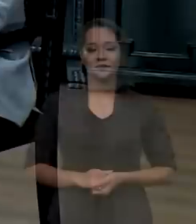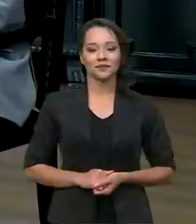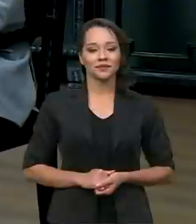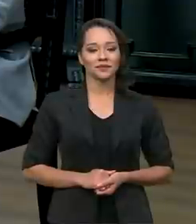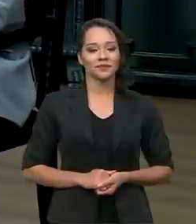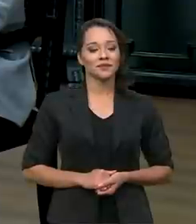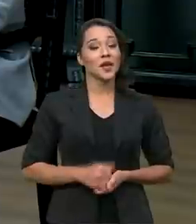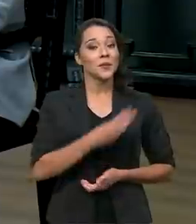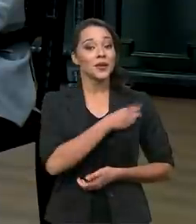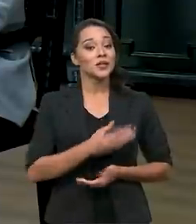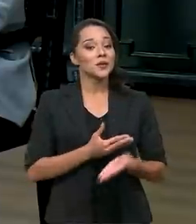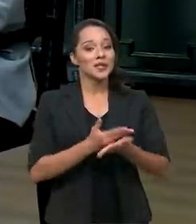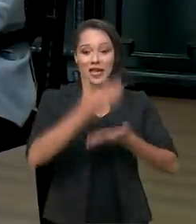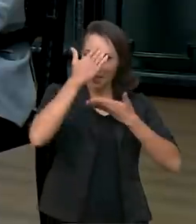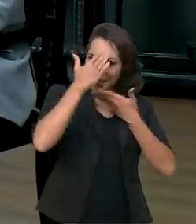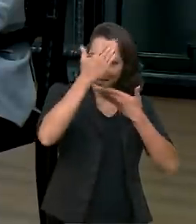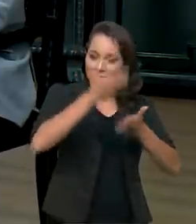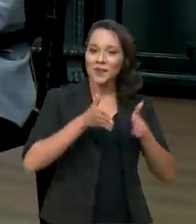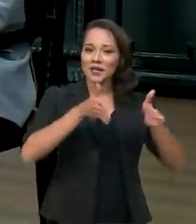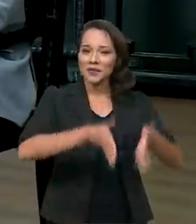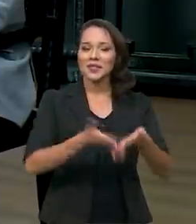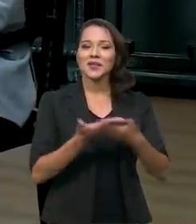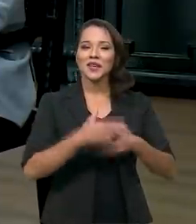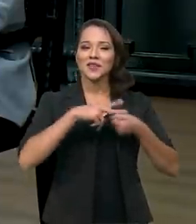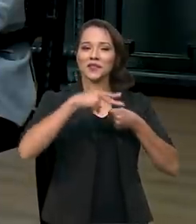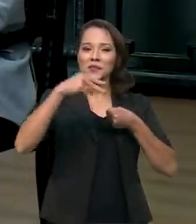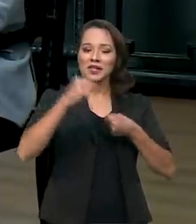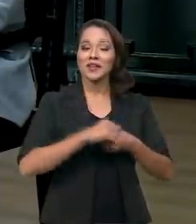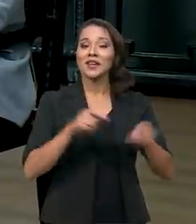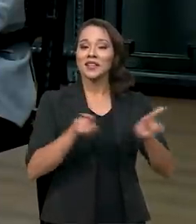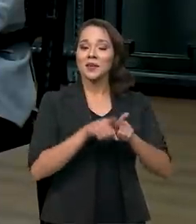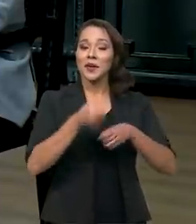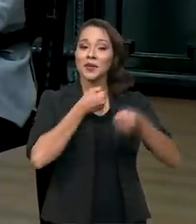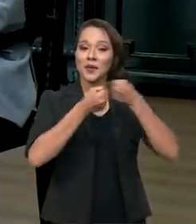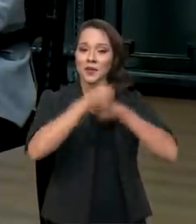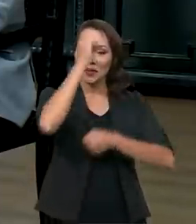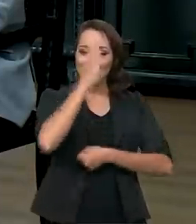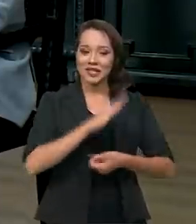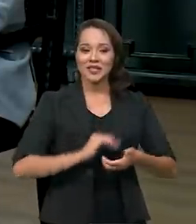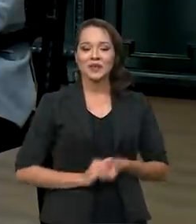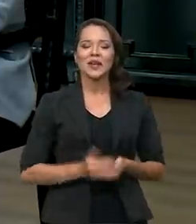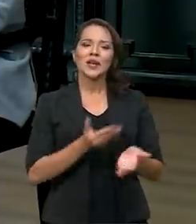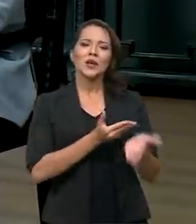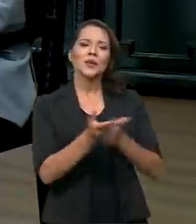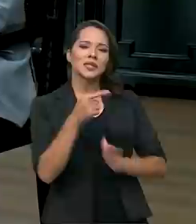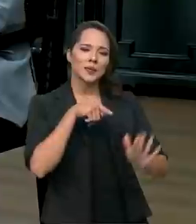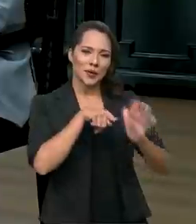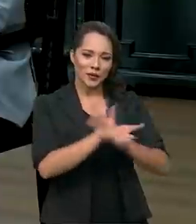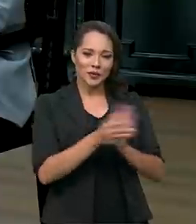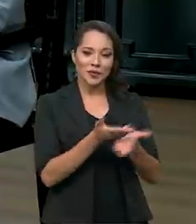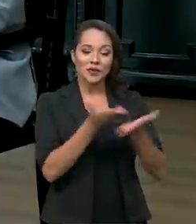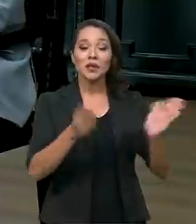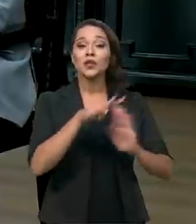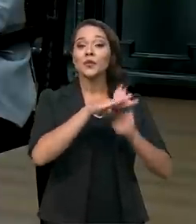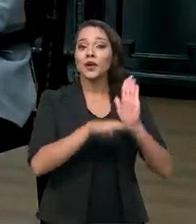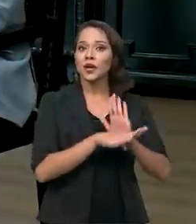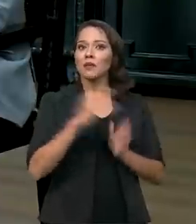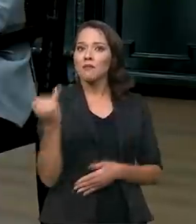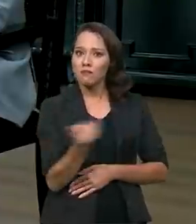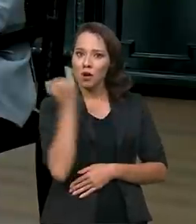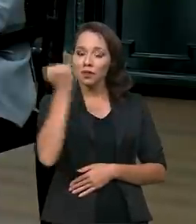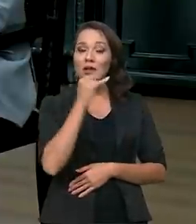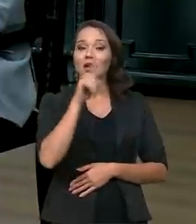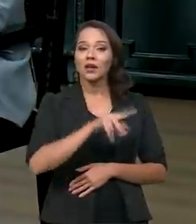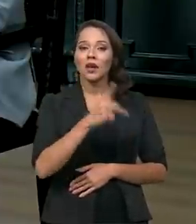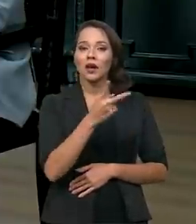Ministro, eu gostaria de começar agradecendo a sua participação na Voz do Brasil e também no Repórter Brasil e começar perguntando para o senhor sobre um programa muito importante